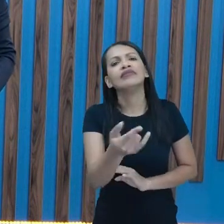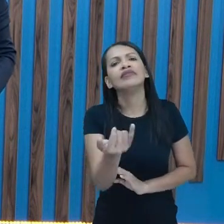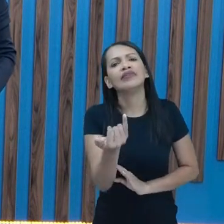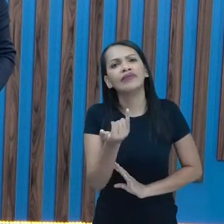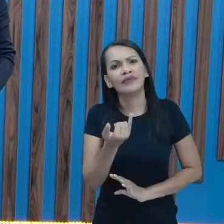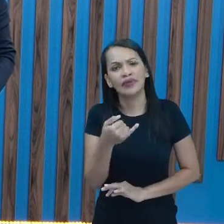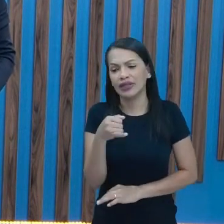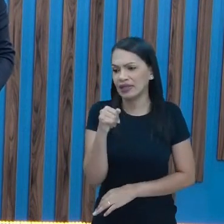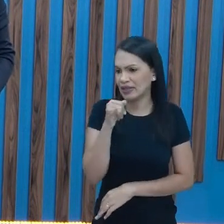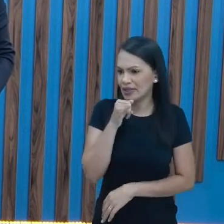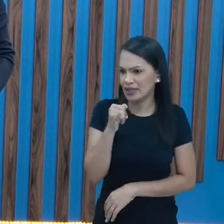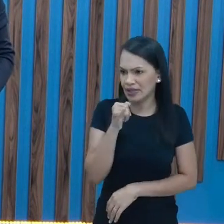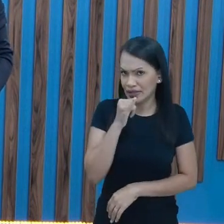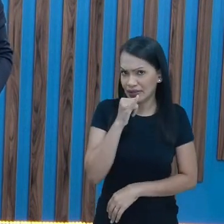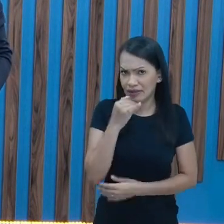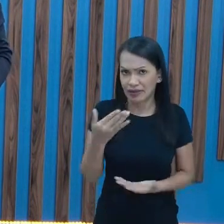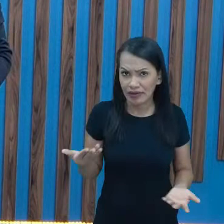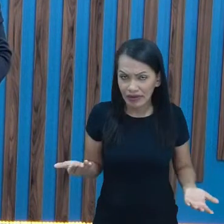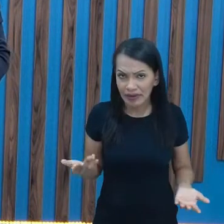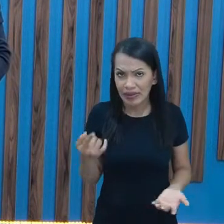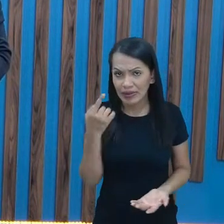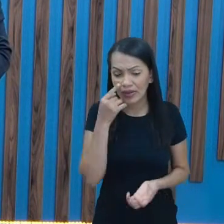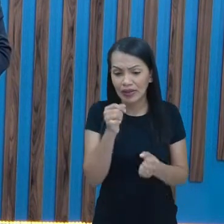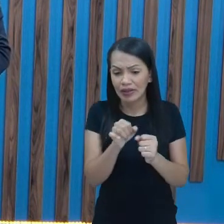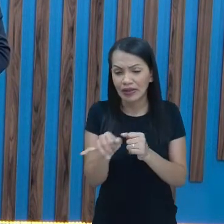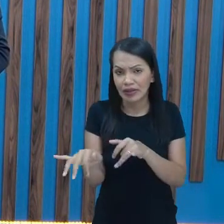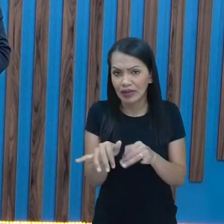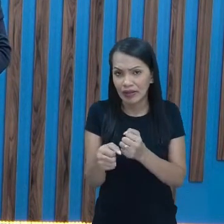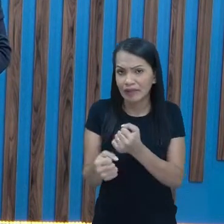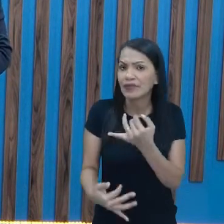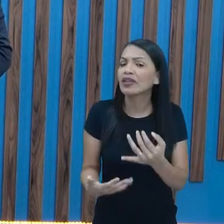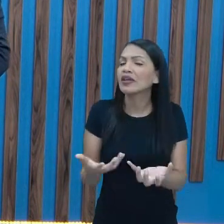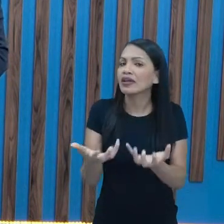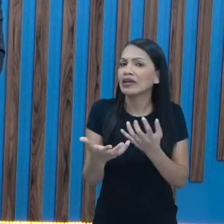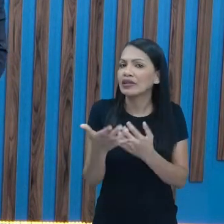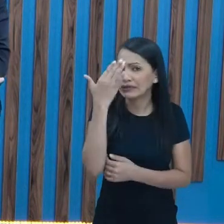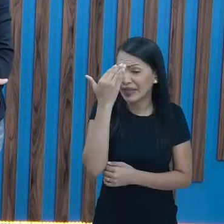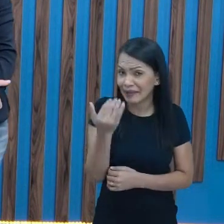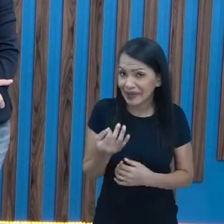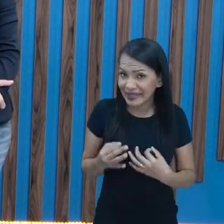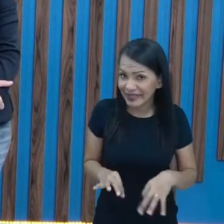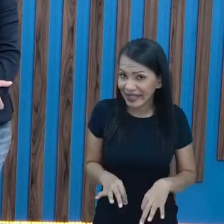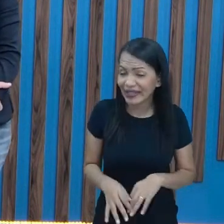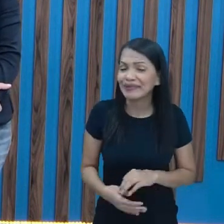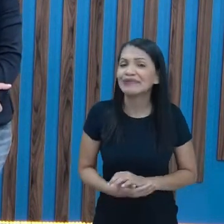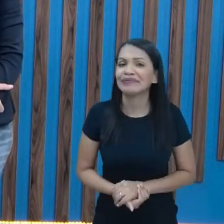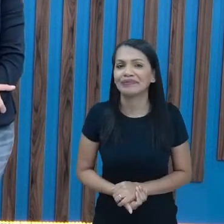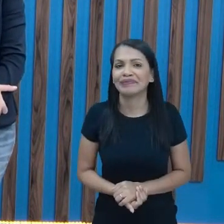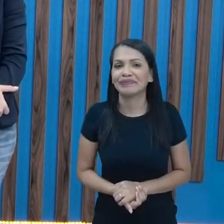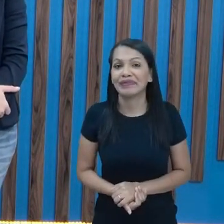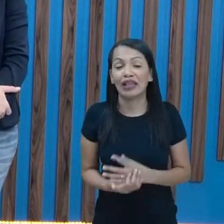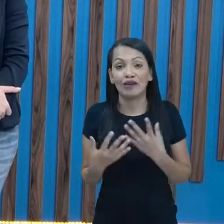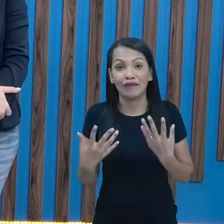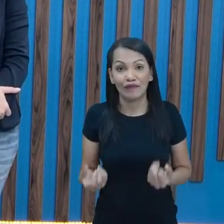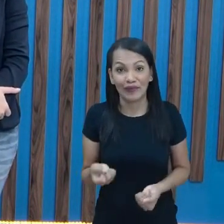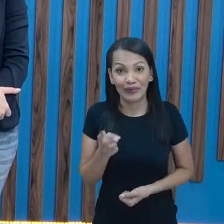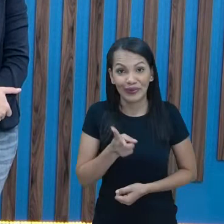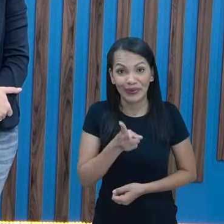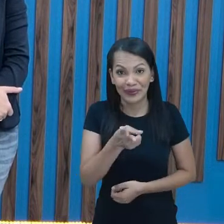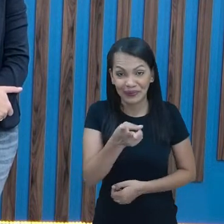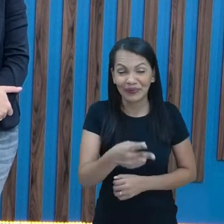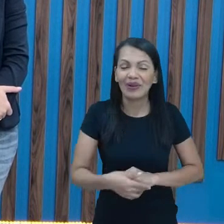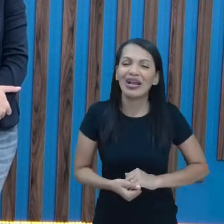deem exemplos de verbos no imperativo lá no chat, eu quero saber, quero ouvi-los, tá bom? Vamos lá,